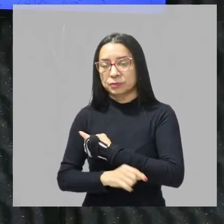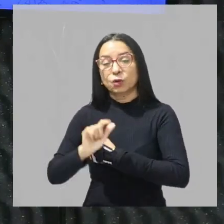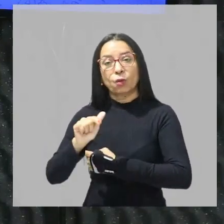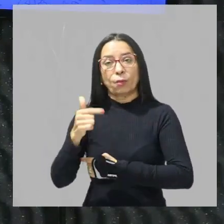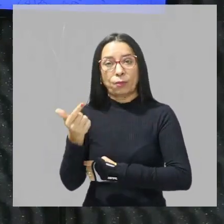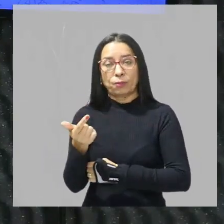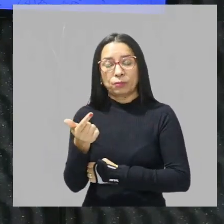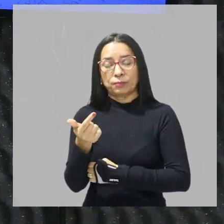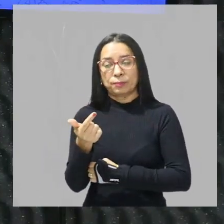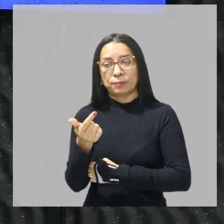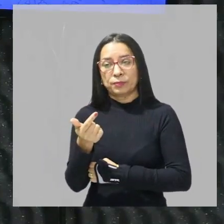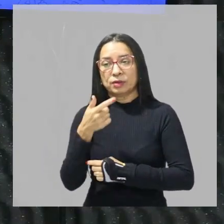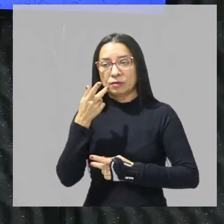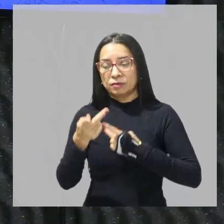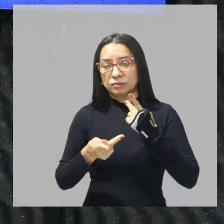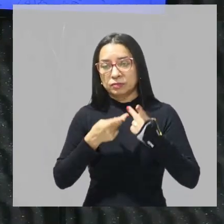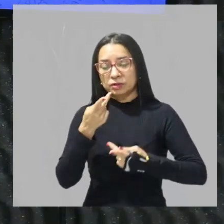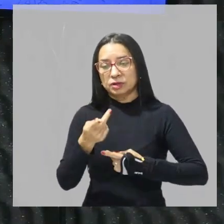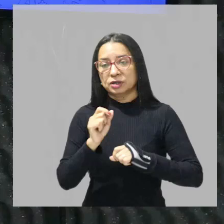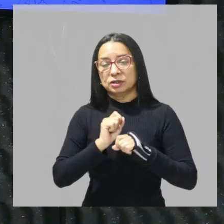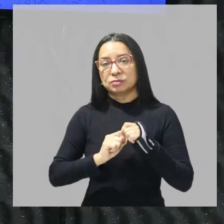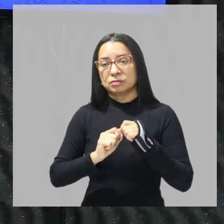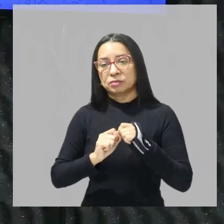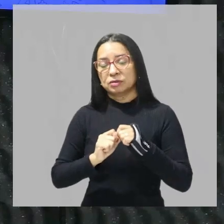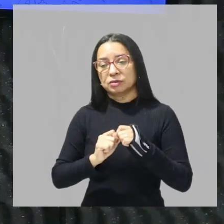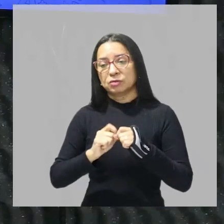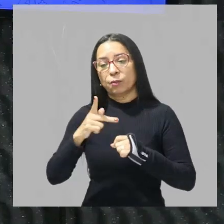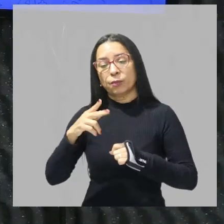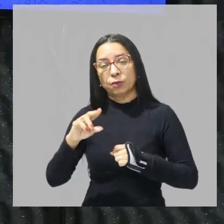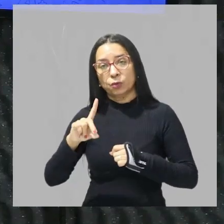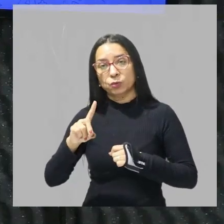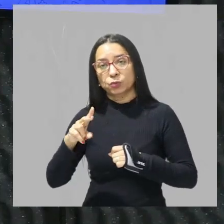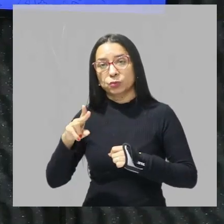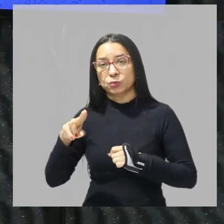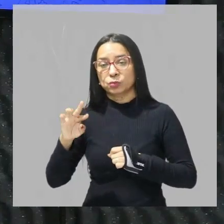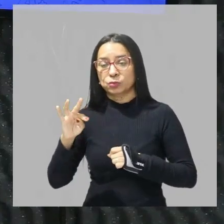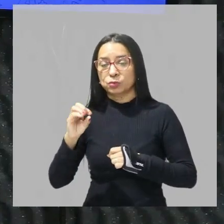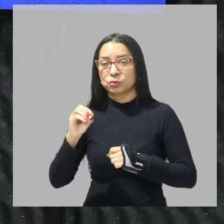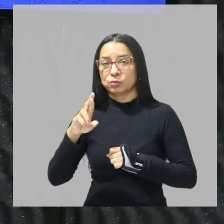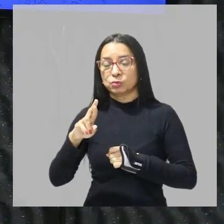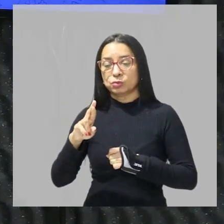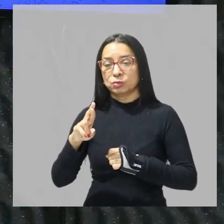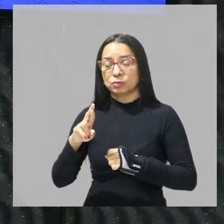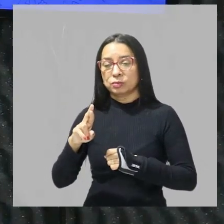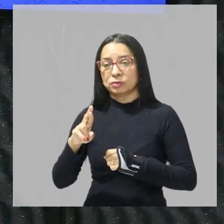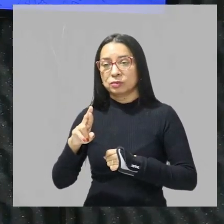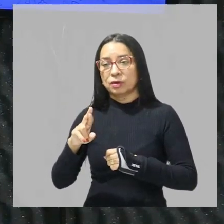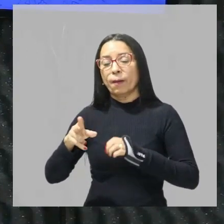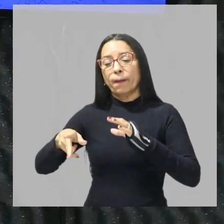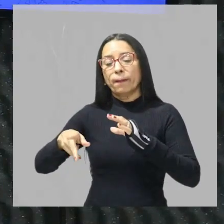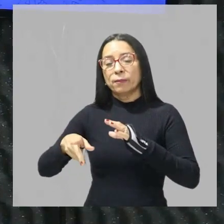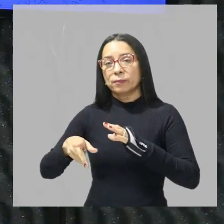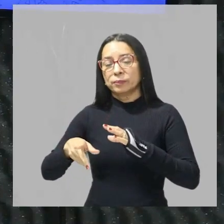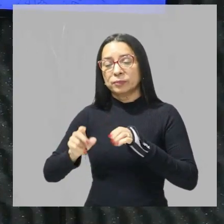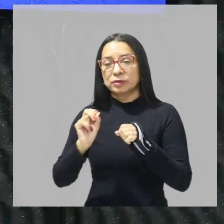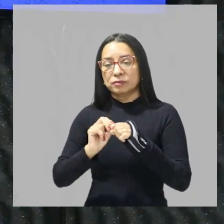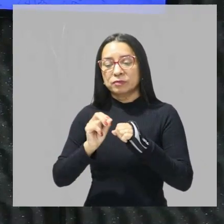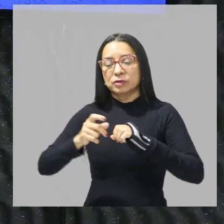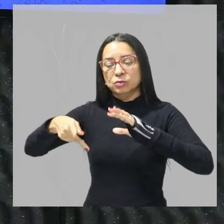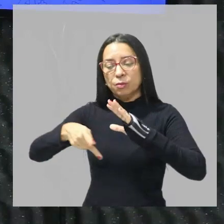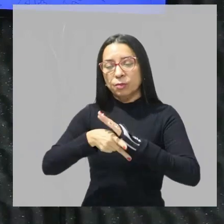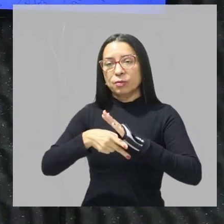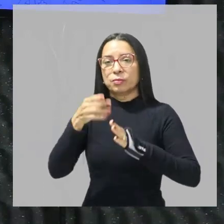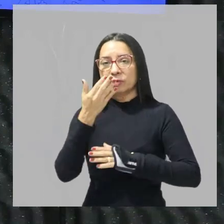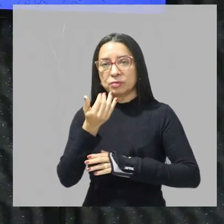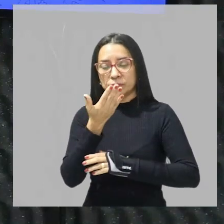outra coisa. Eu falei para vocês que o produtor, né, que é autótrofo, produz o seu próprio alimento. Ele é um